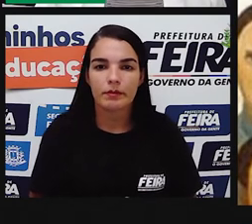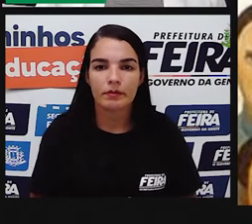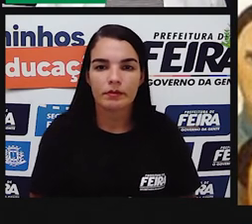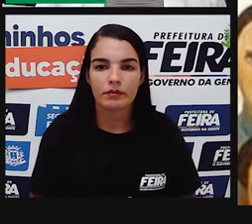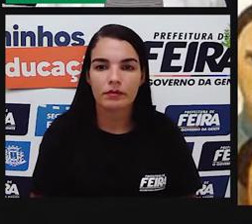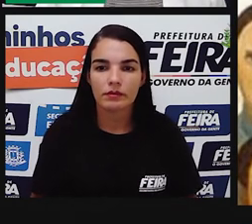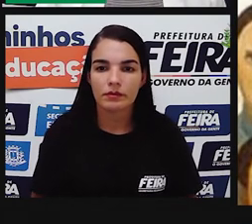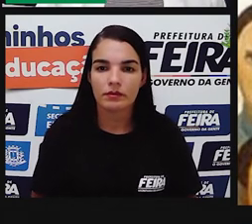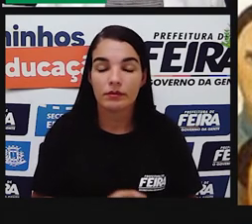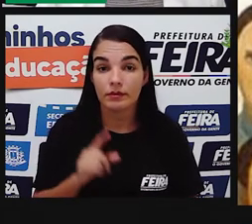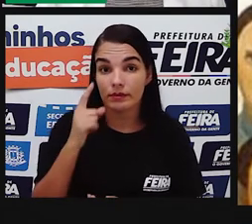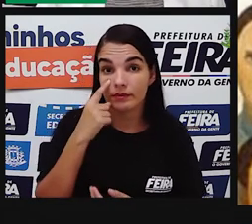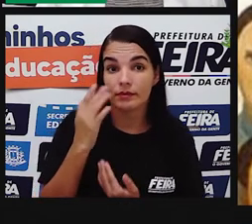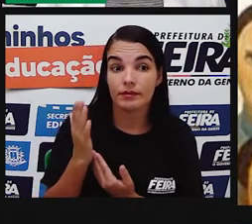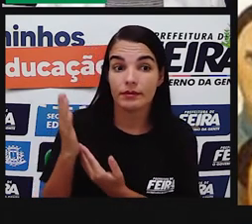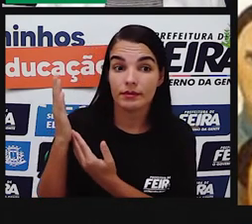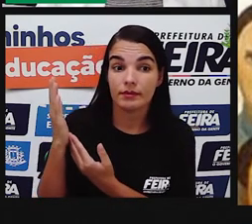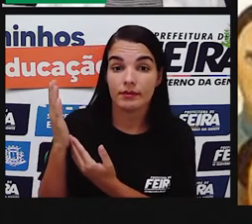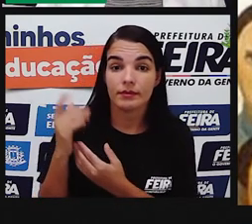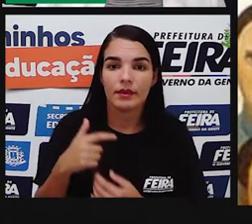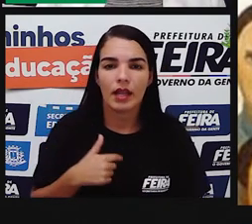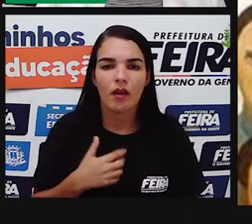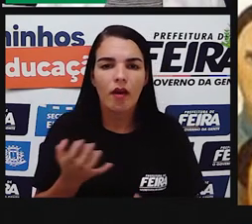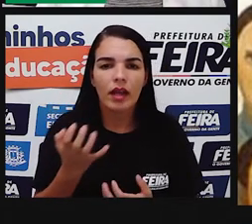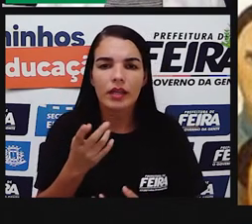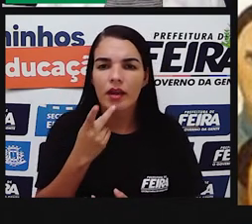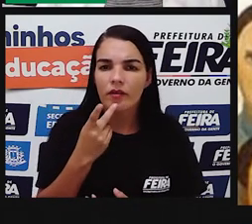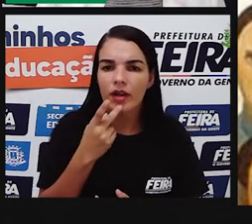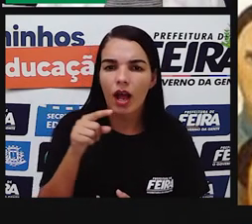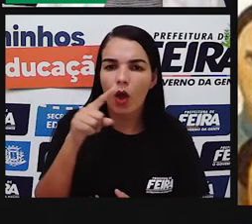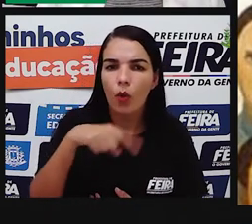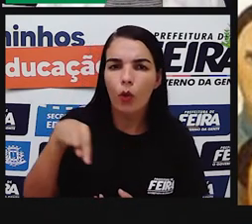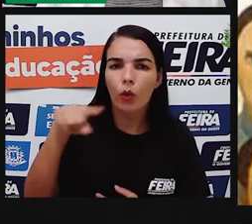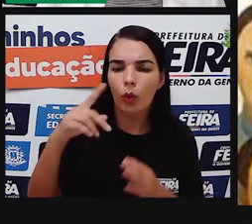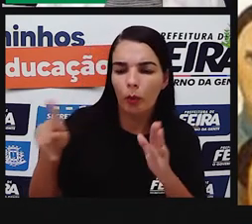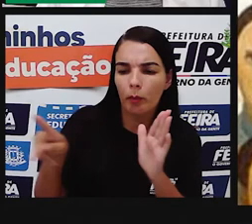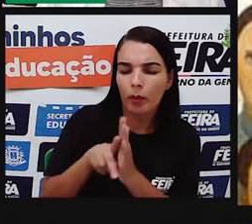Olhe a charge. Eu queria falar com o dono da casa.